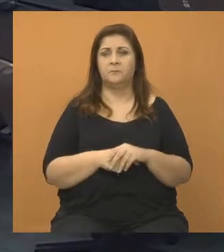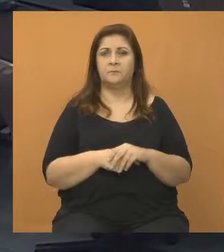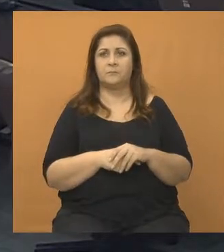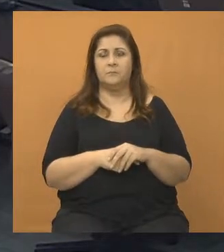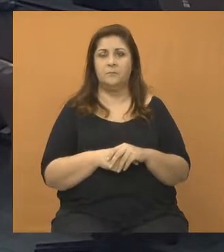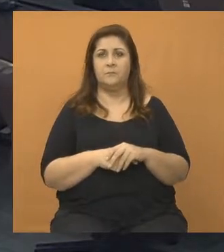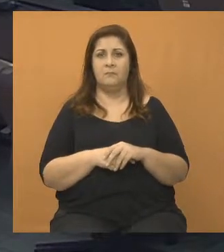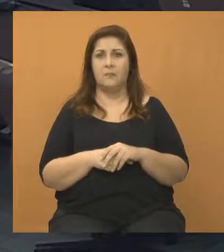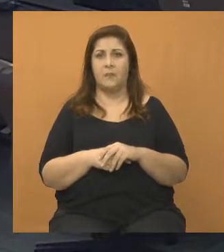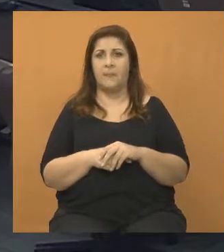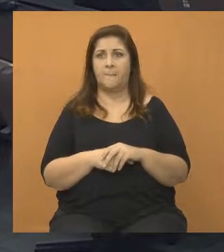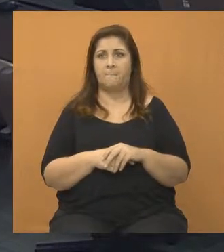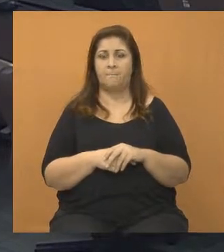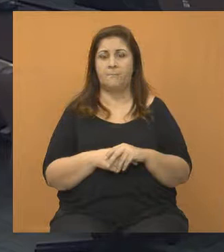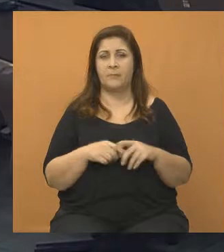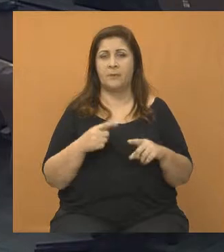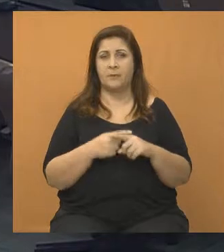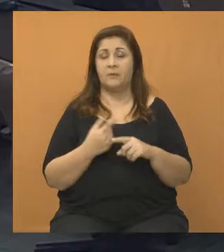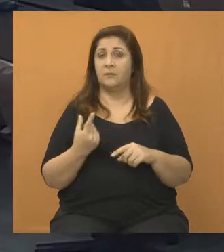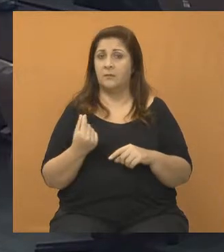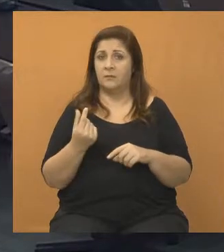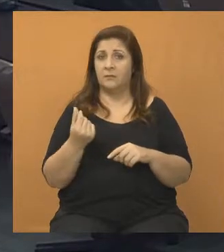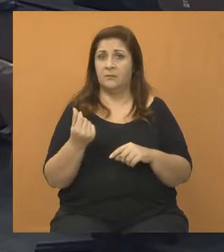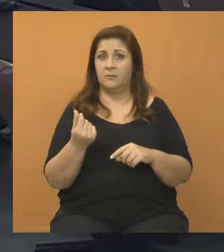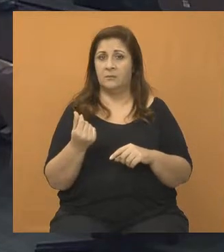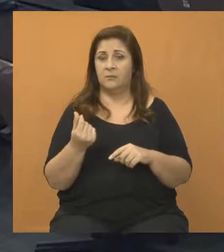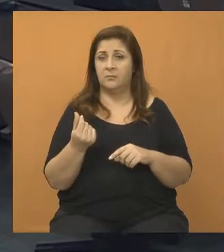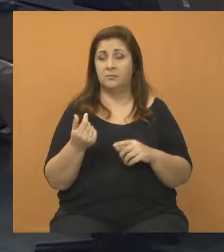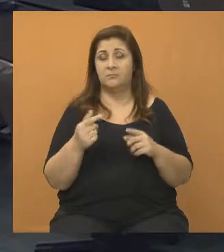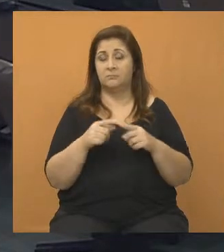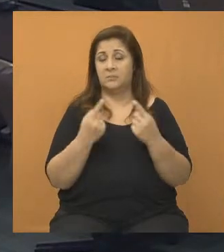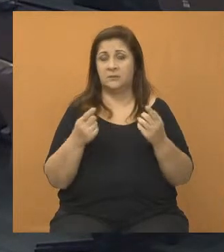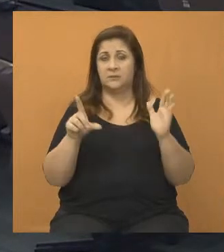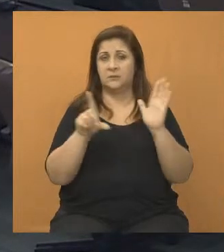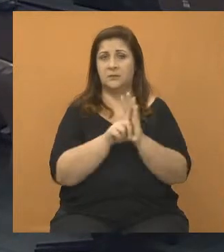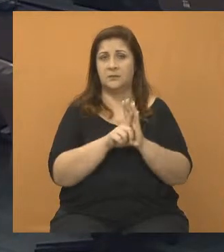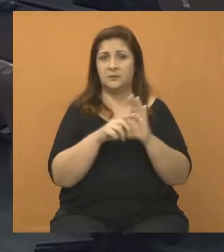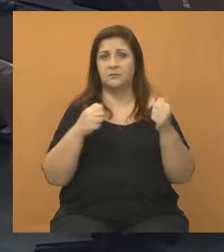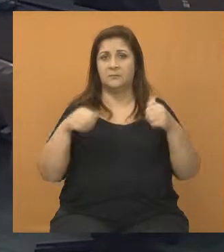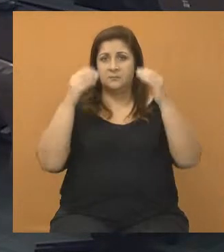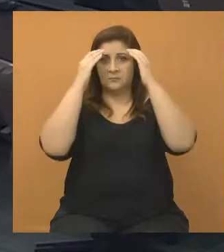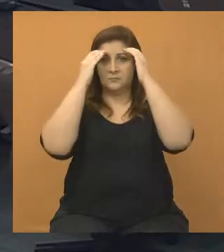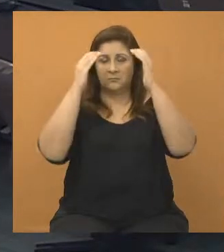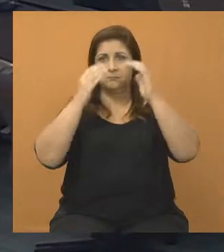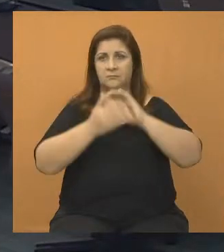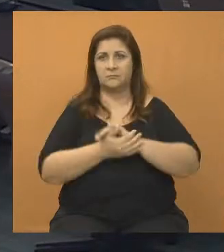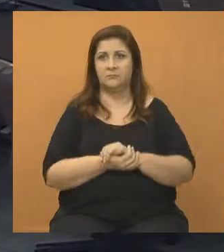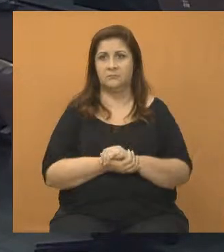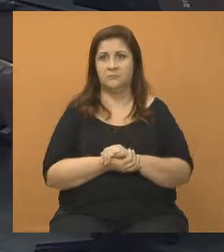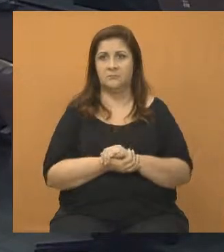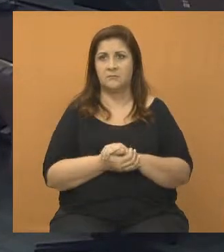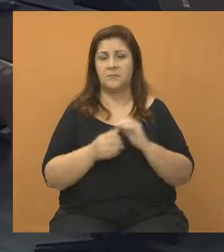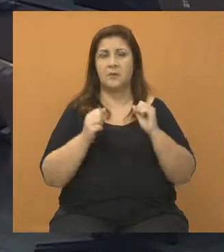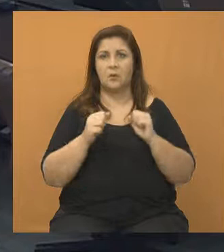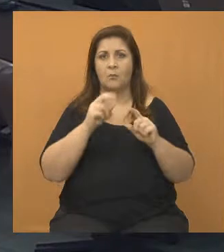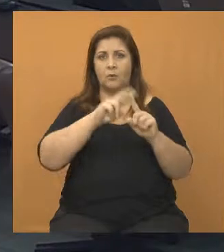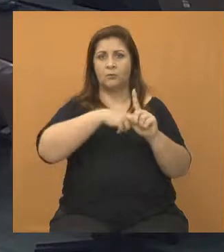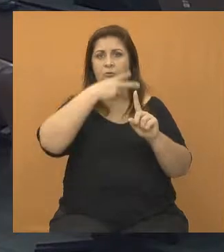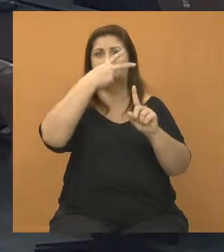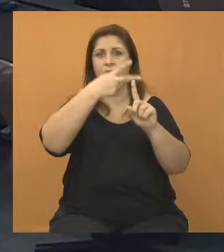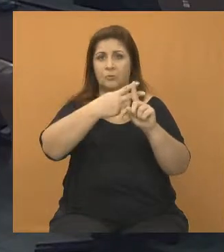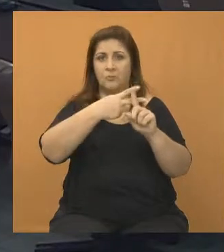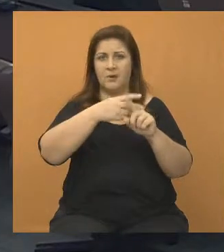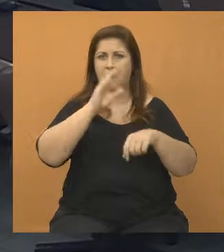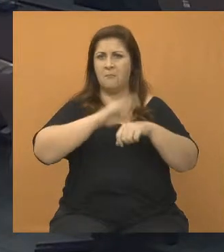um valor substancial, é a lei, né? E aqui não tem aquela limitação, né? Pode ganhar mais que o prefeito, se acontecer